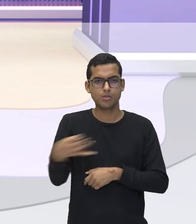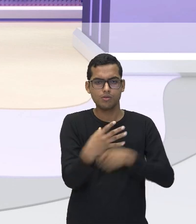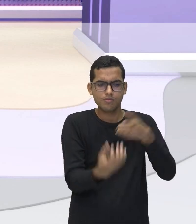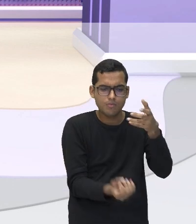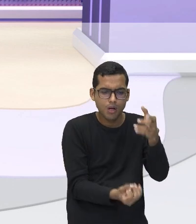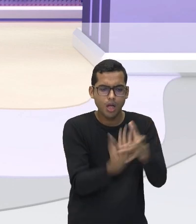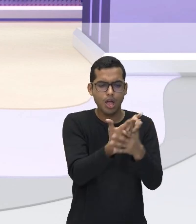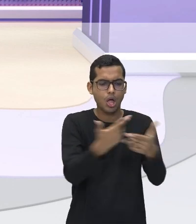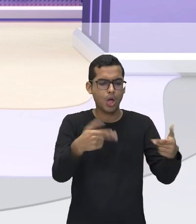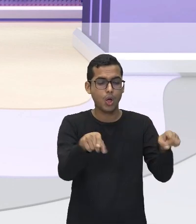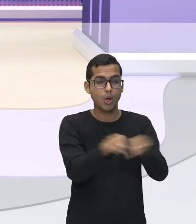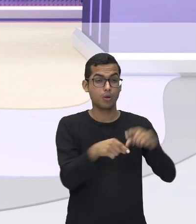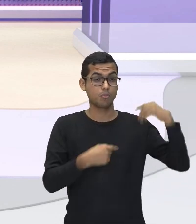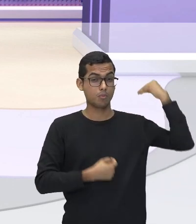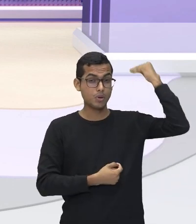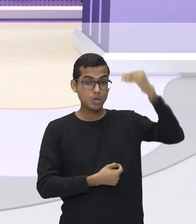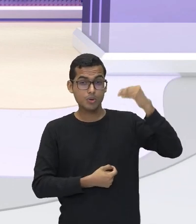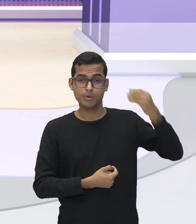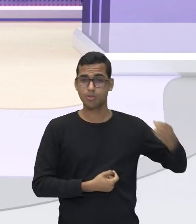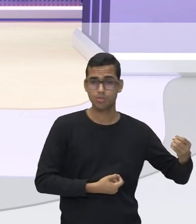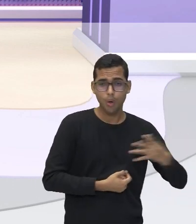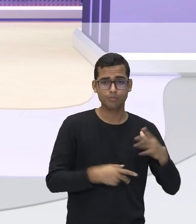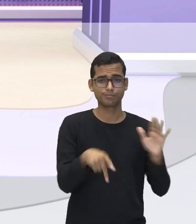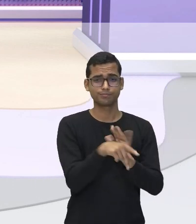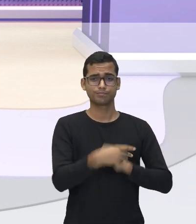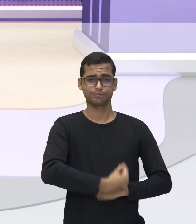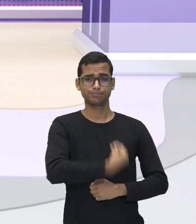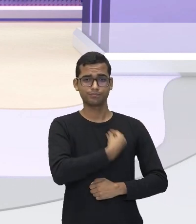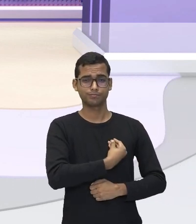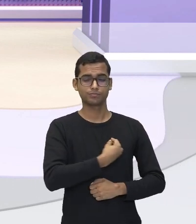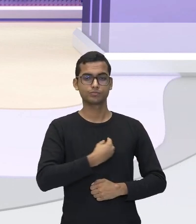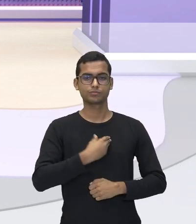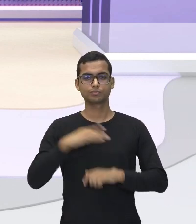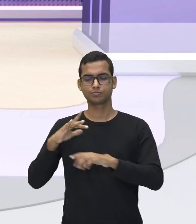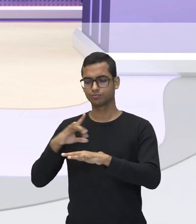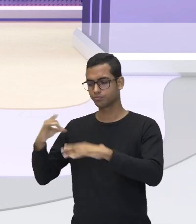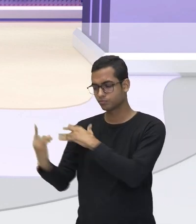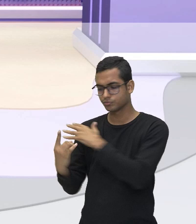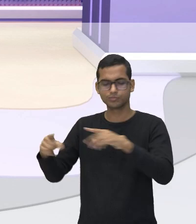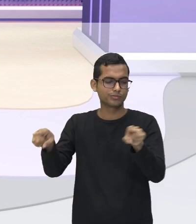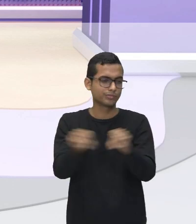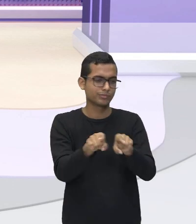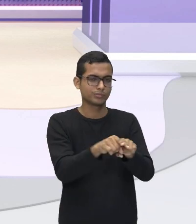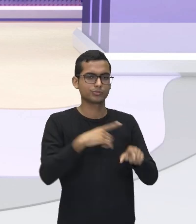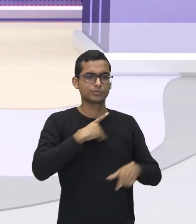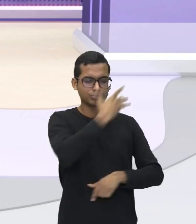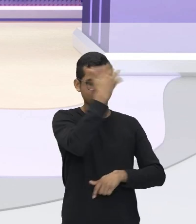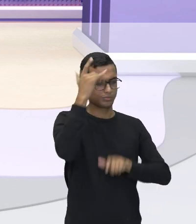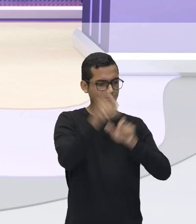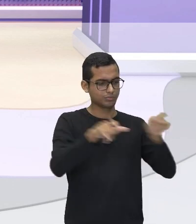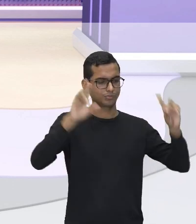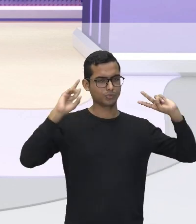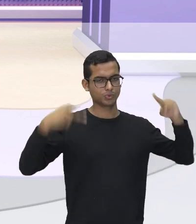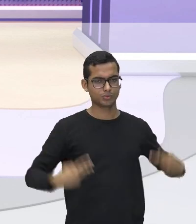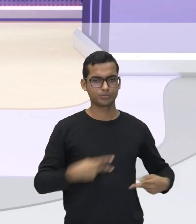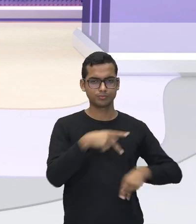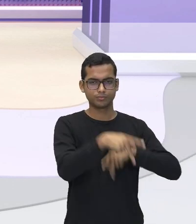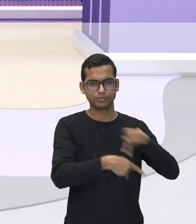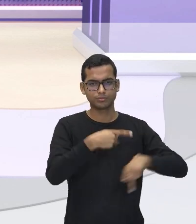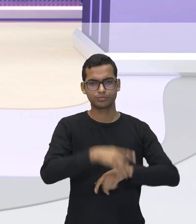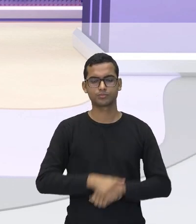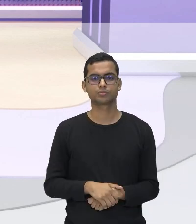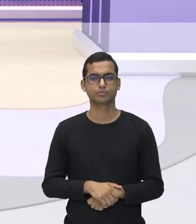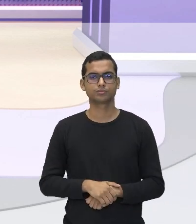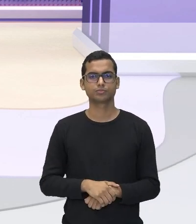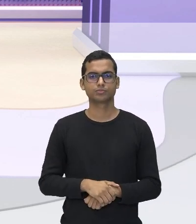uma nova experiência de vida, tanto dos deuses como dos seres humanos. Interessante, não há uma